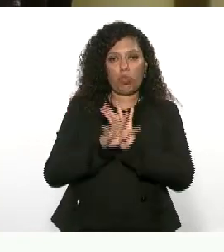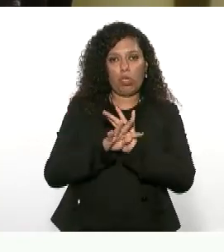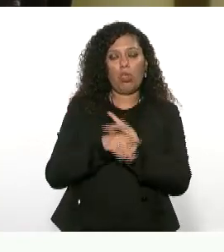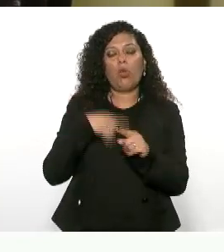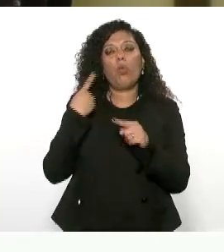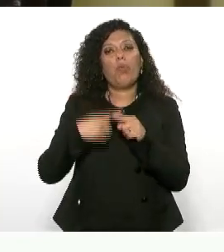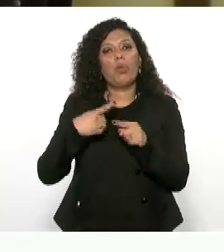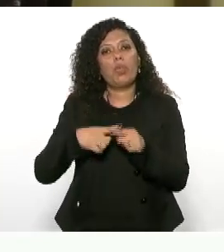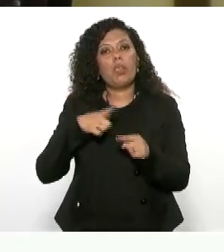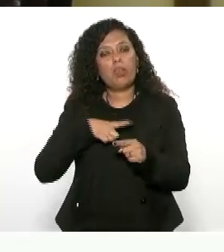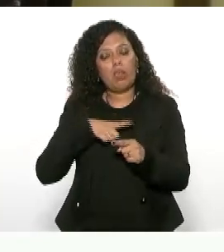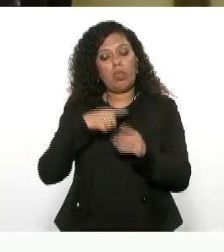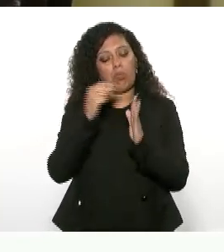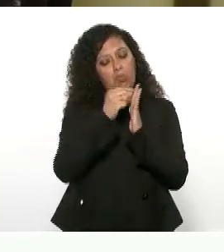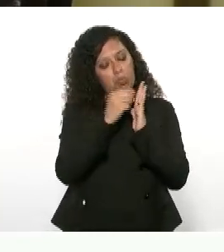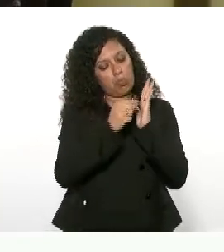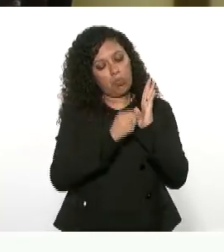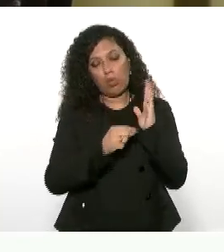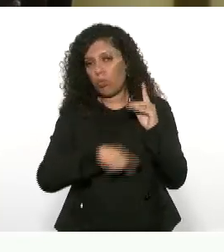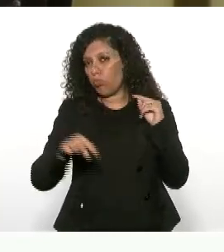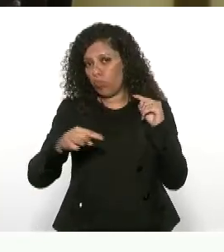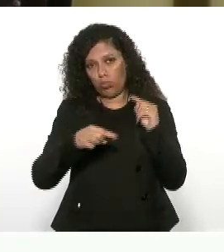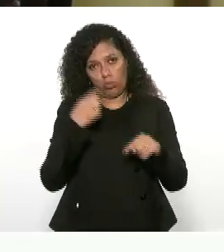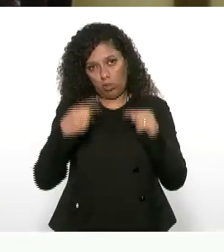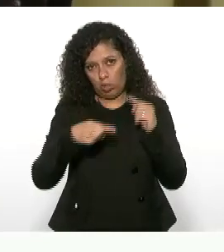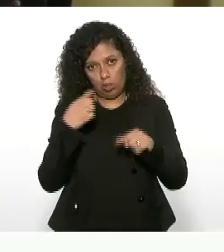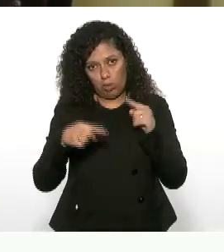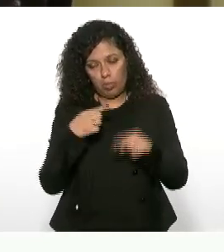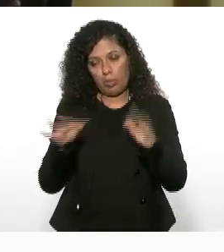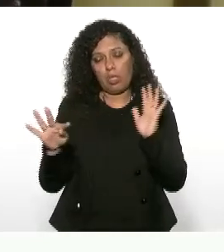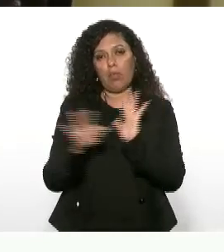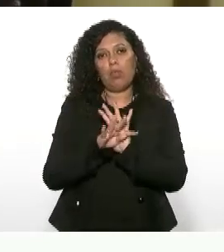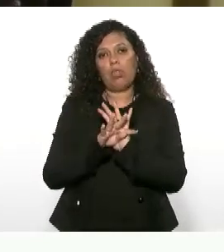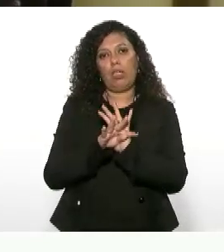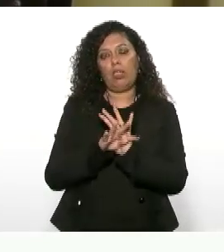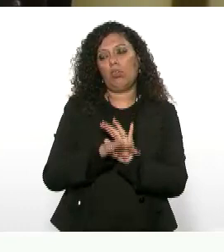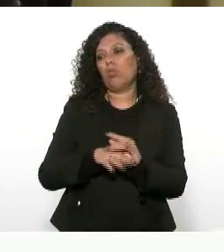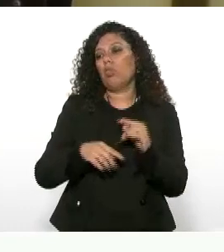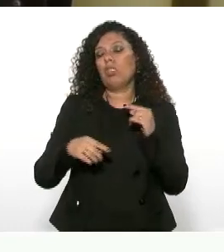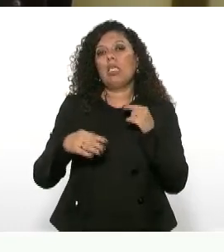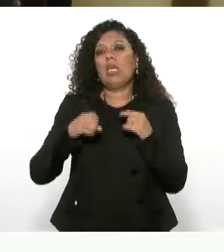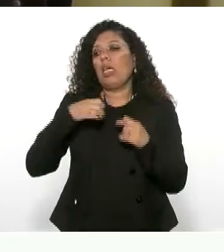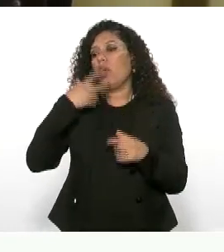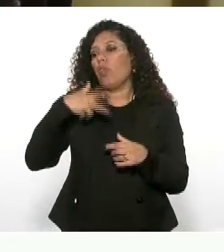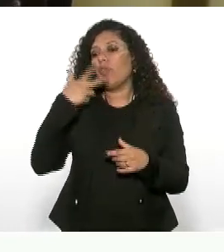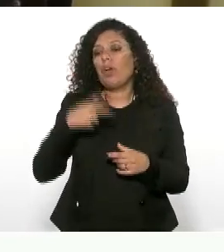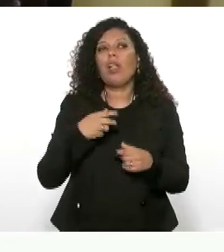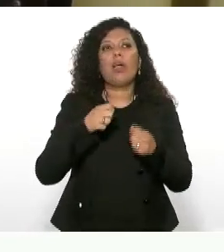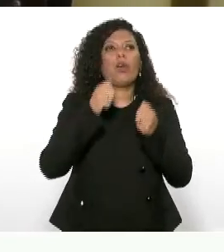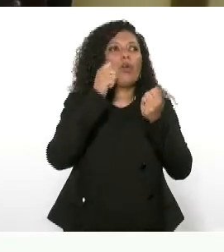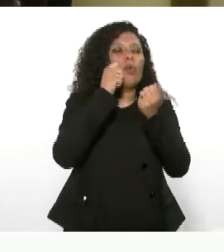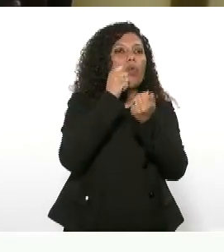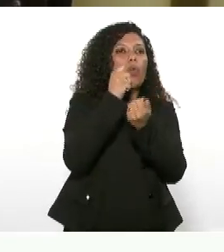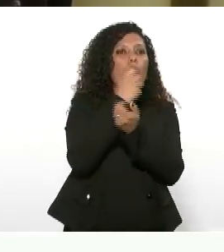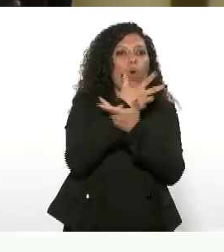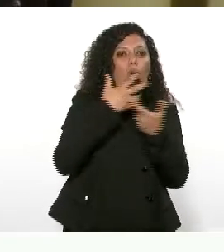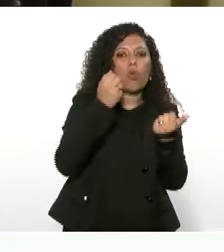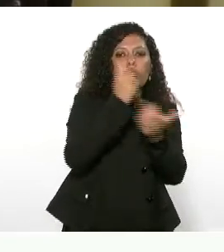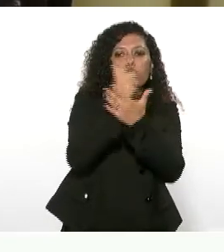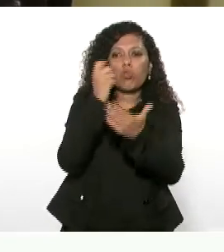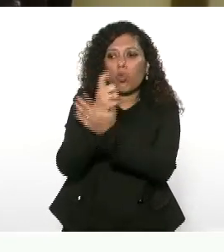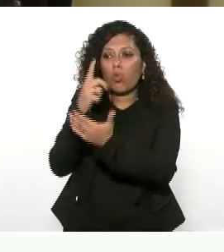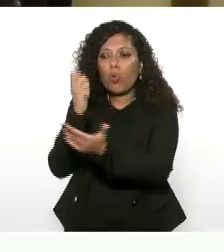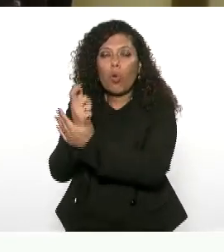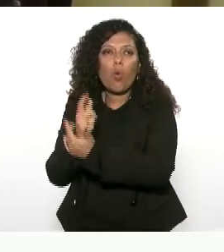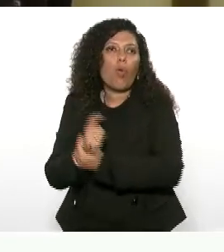de referência não estavam atendendo a especificação técnica. Não adianta eu comprar ar-condicionado sem ter um sistema